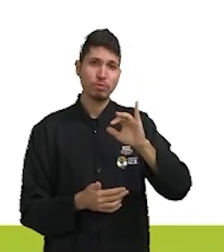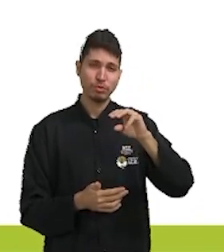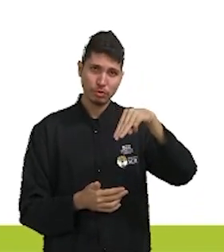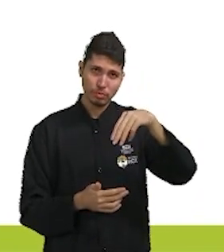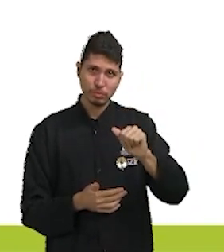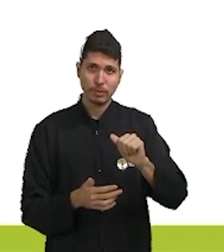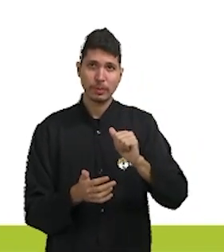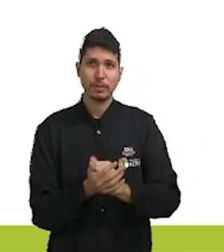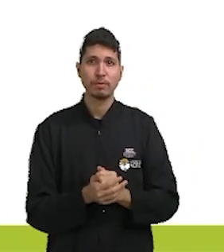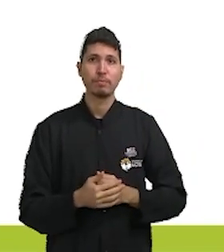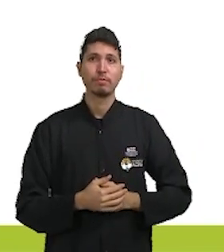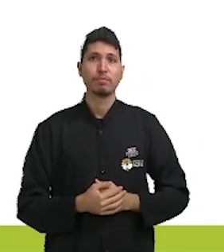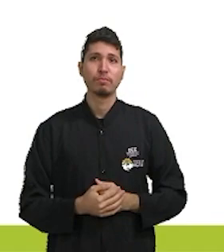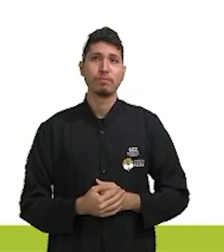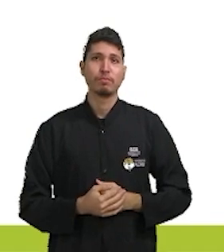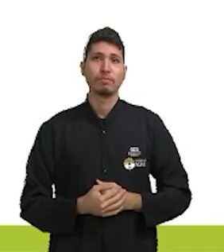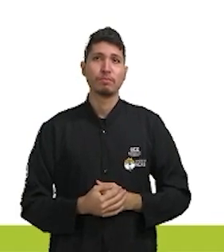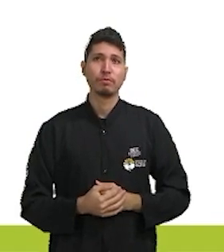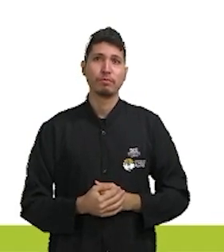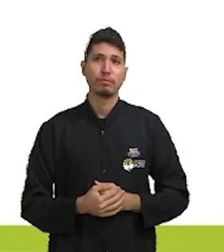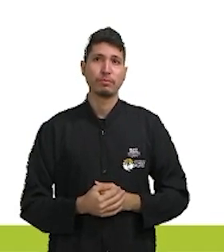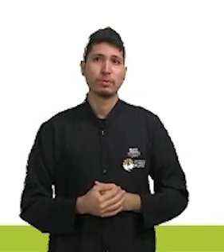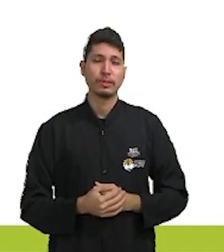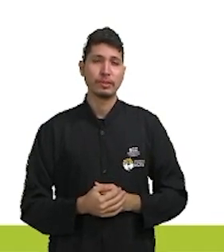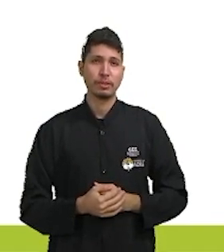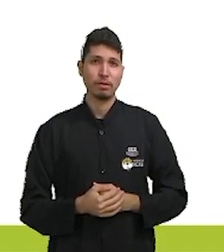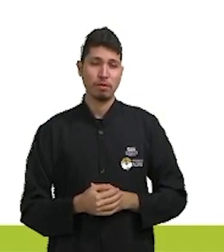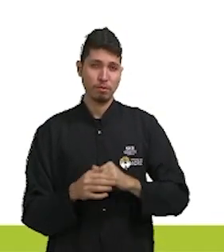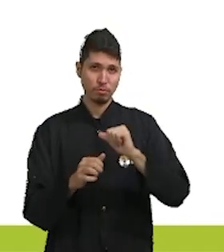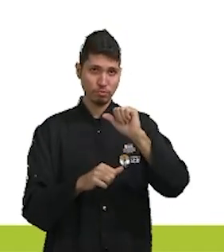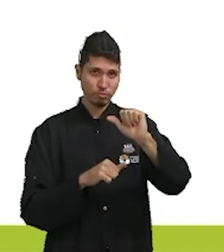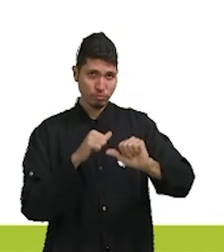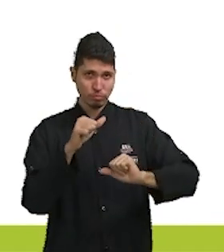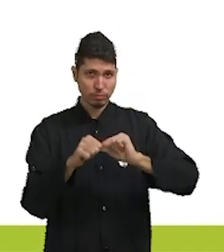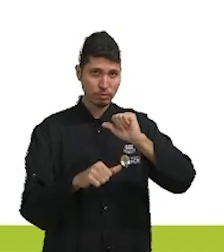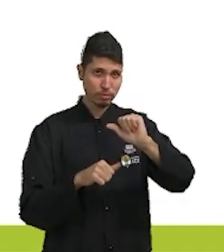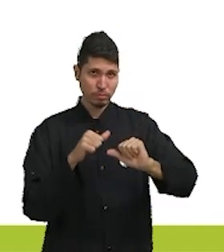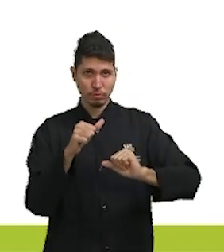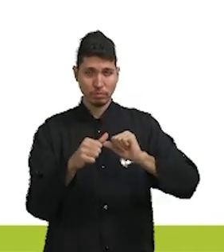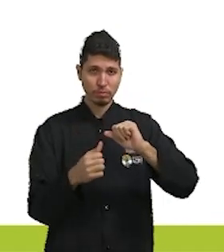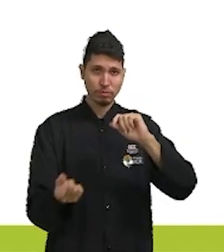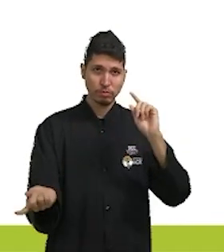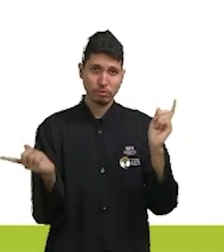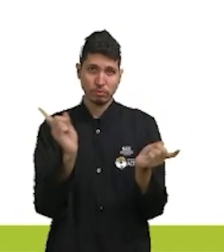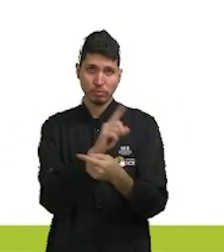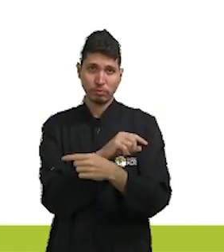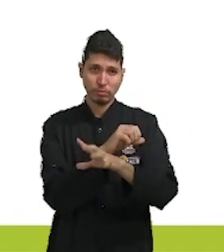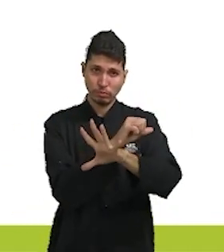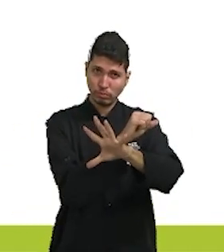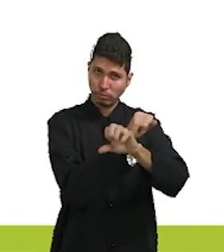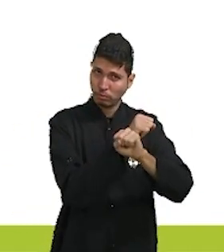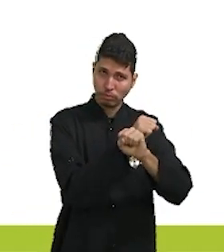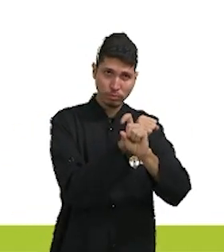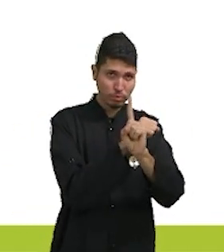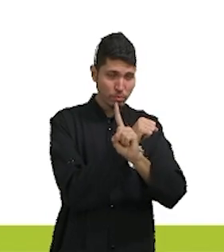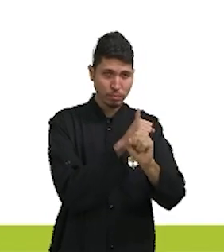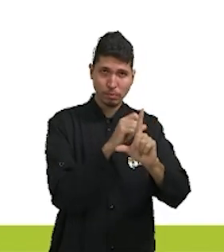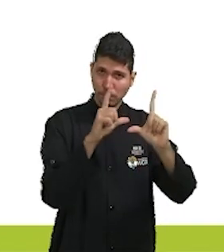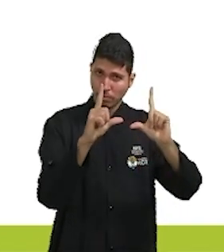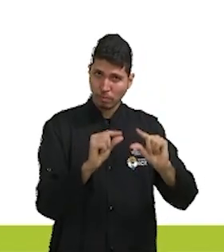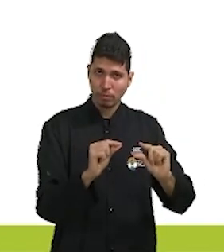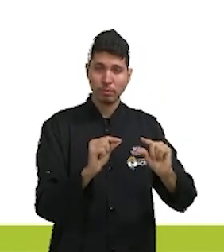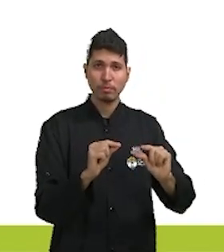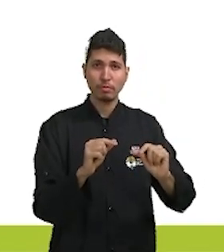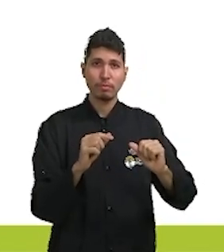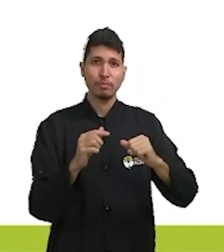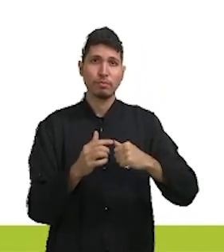2,33. Como eu falei, a gente vai transformar essa reação oposta, porque agora é oxidação, não é redução.